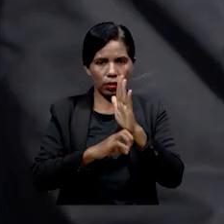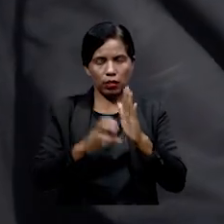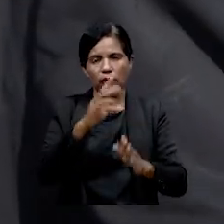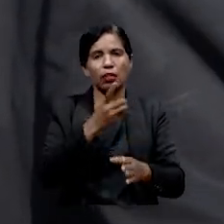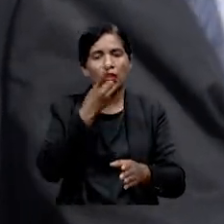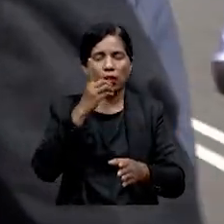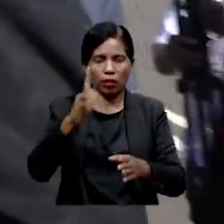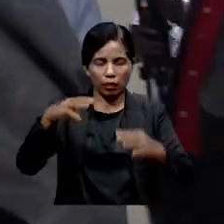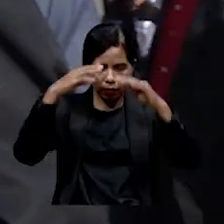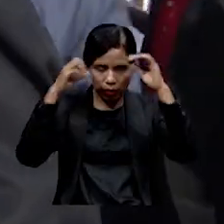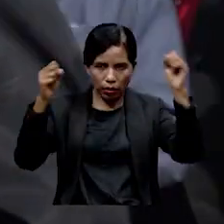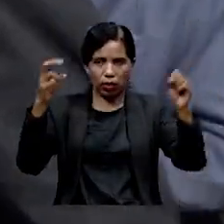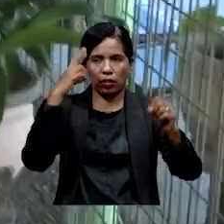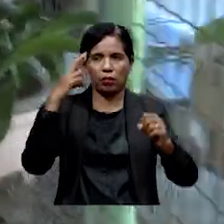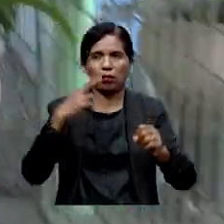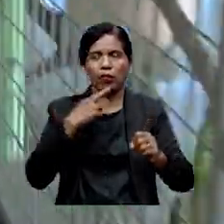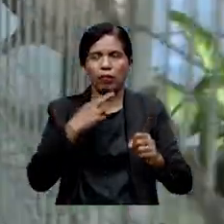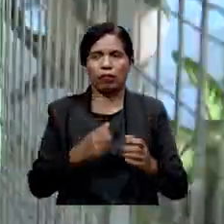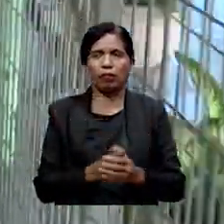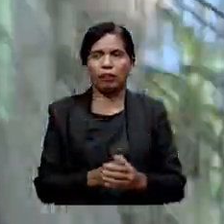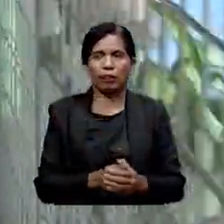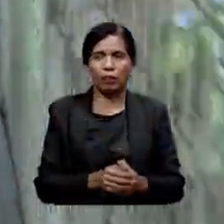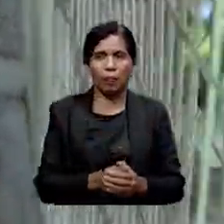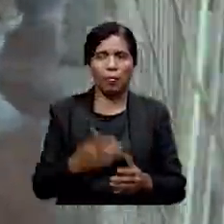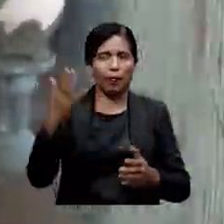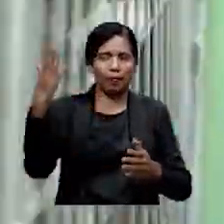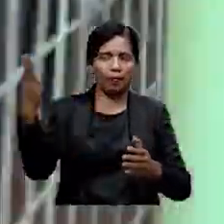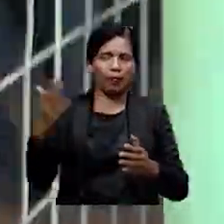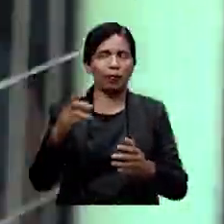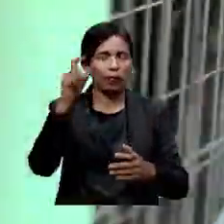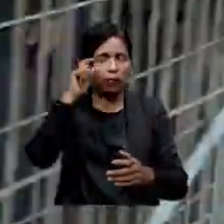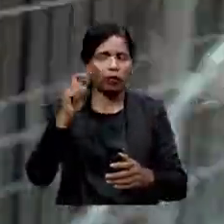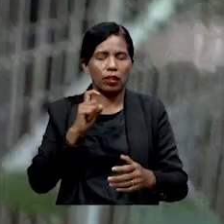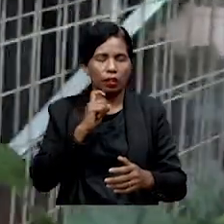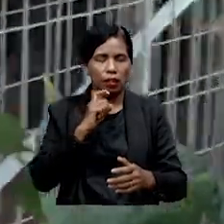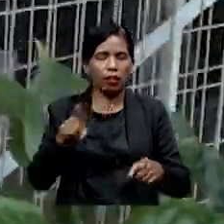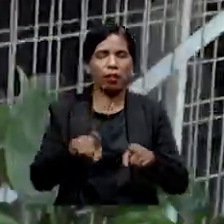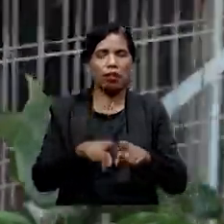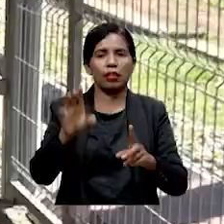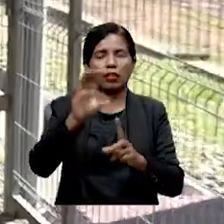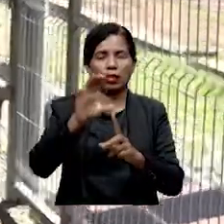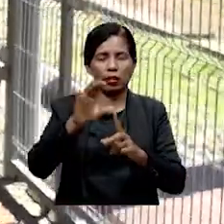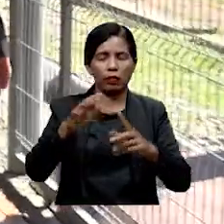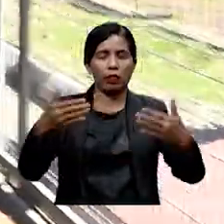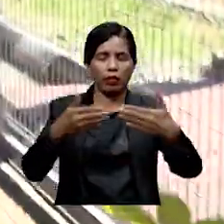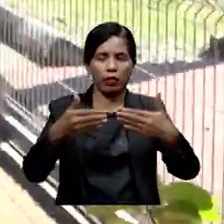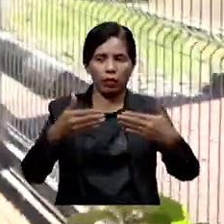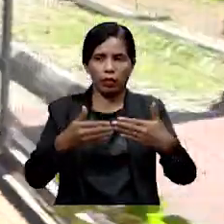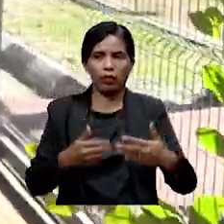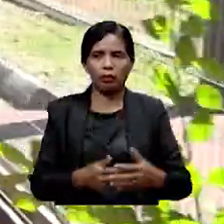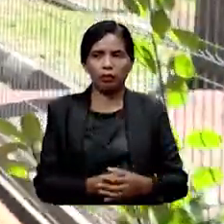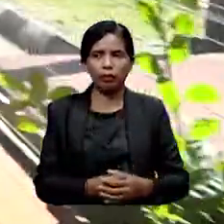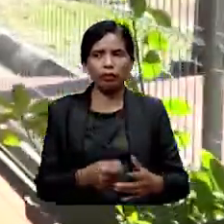presidente república José Ramos Jordanian durante iha Bruselas Kairala Sanana Gusmão nudar sefi negociador ba fronteira marítima